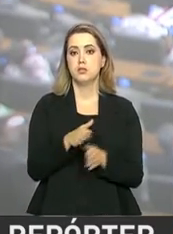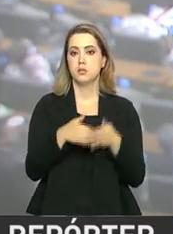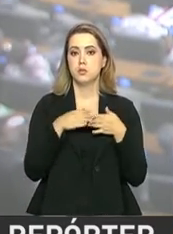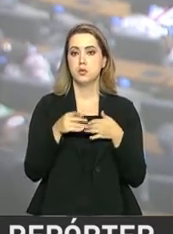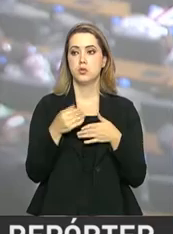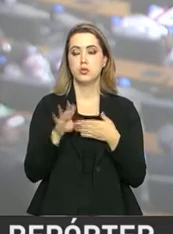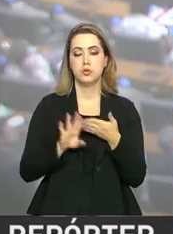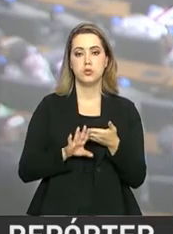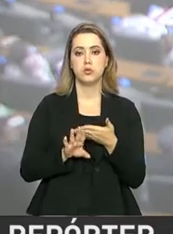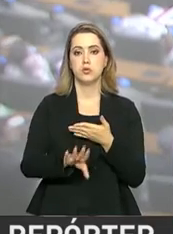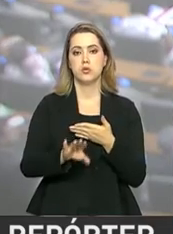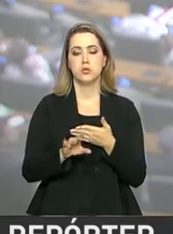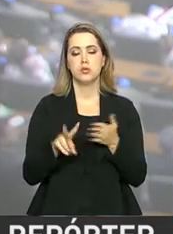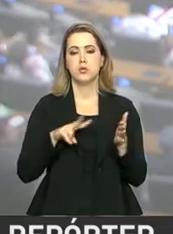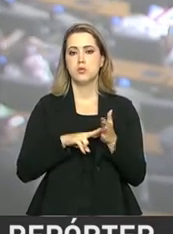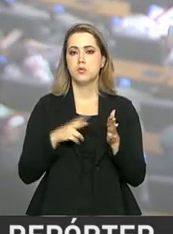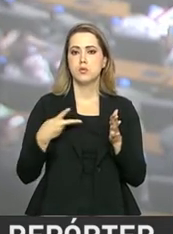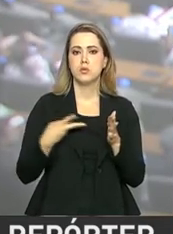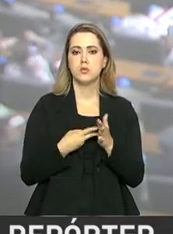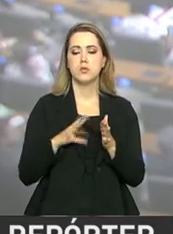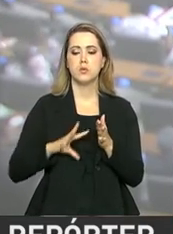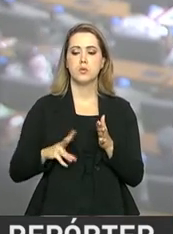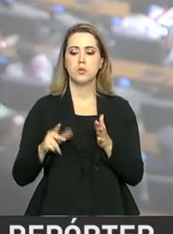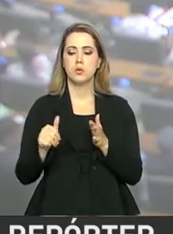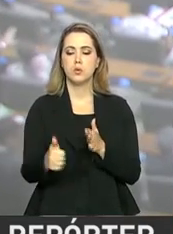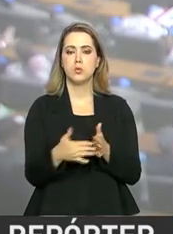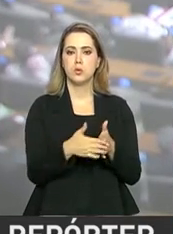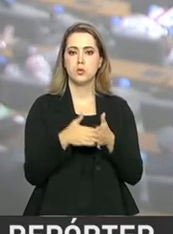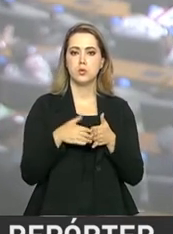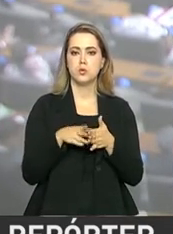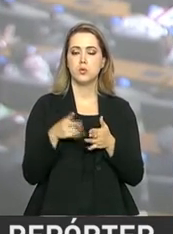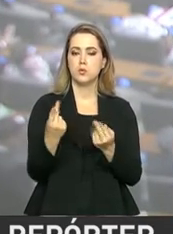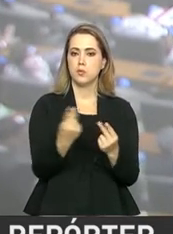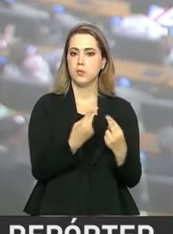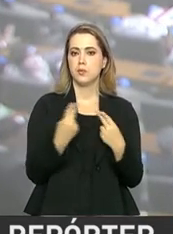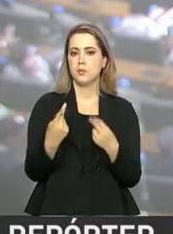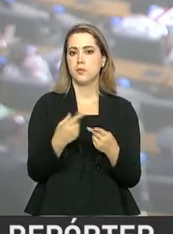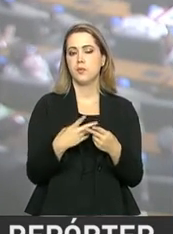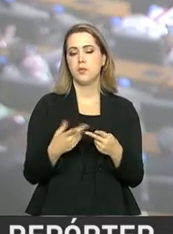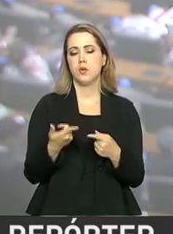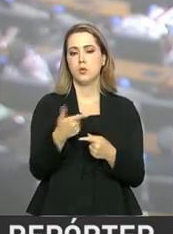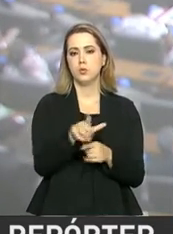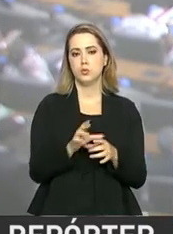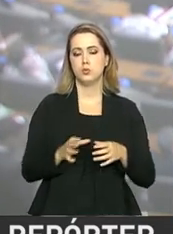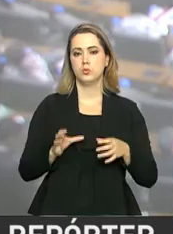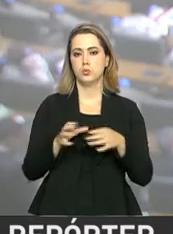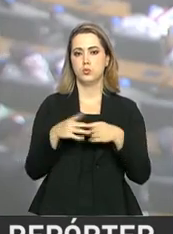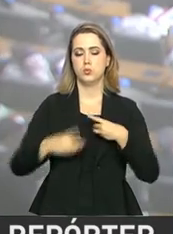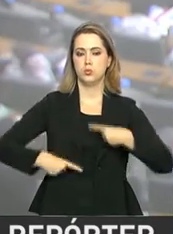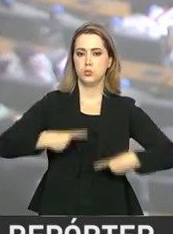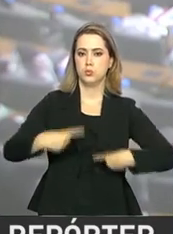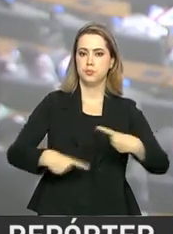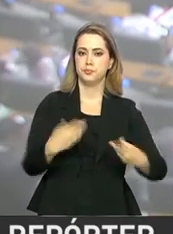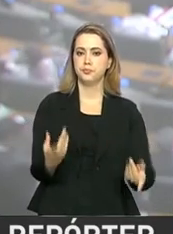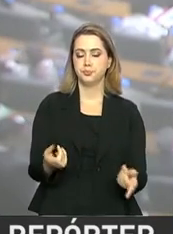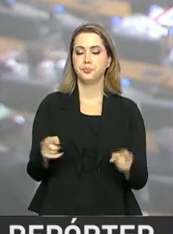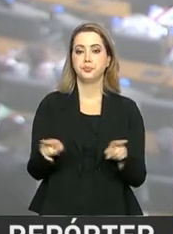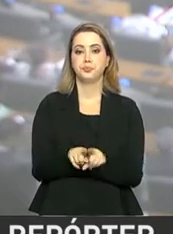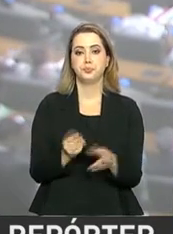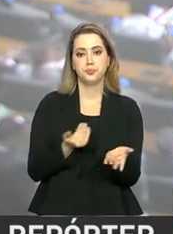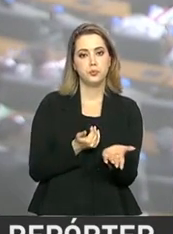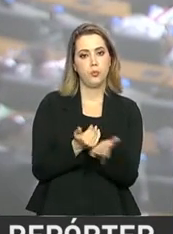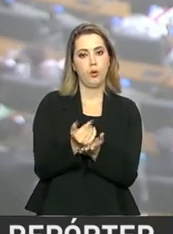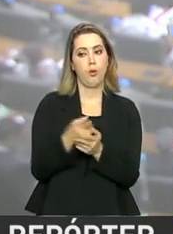sessão anterior, isso significa que todas as solicitações da oposição que forem feitas neste sentido, a partir